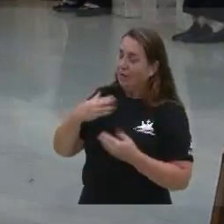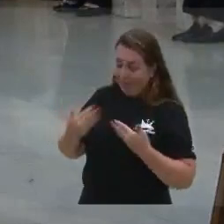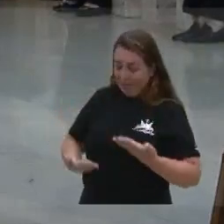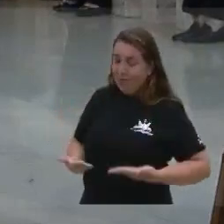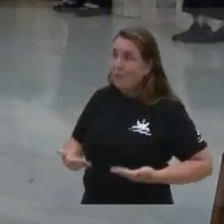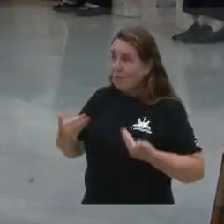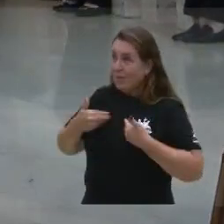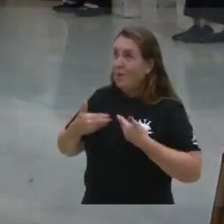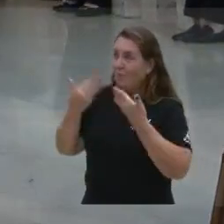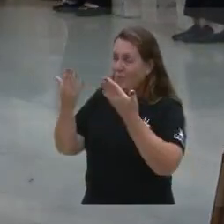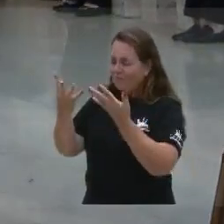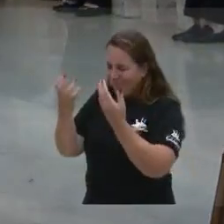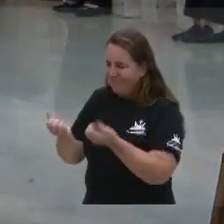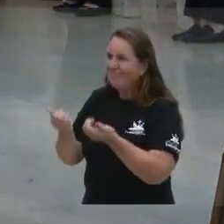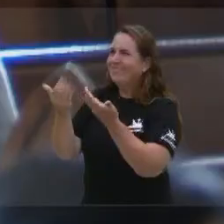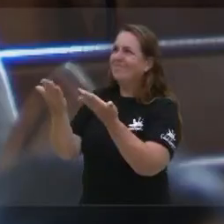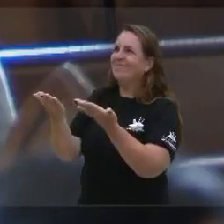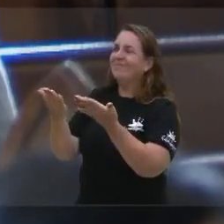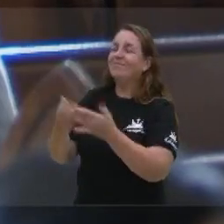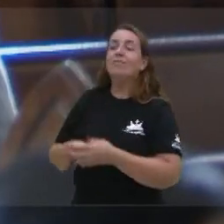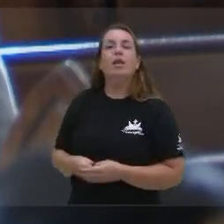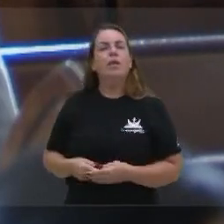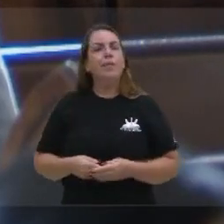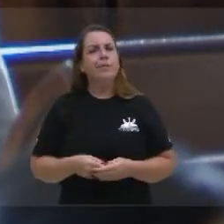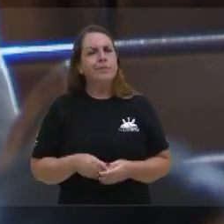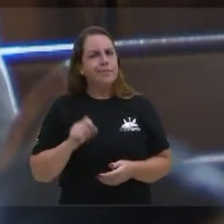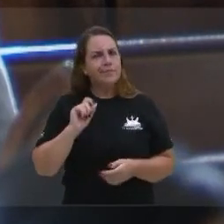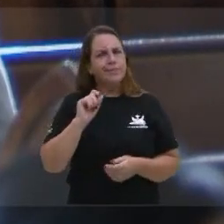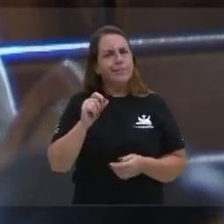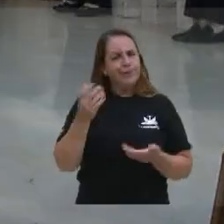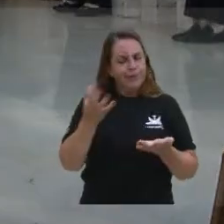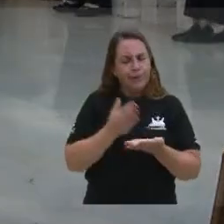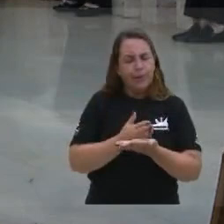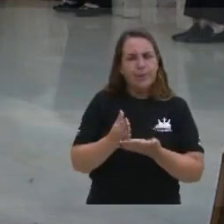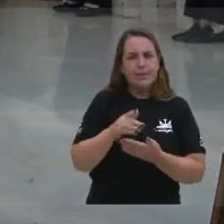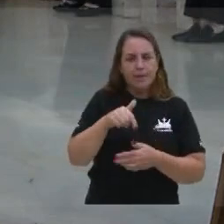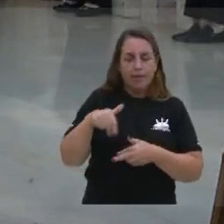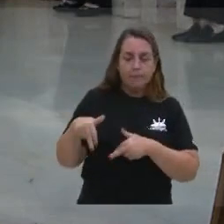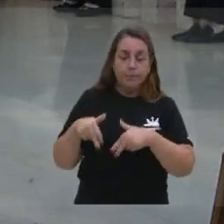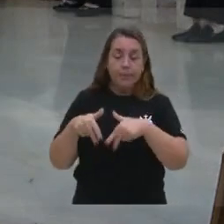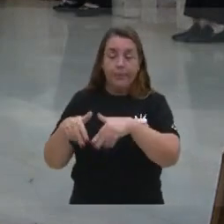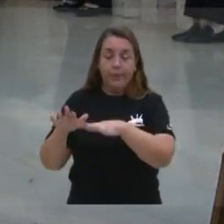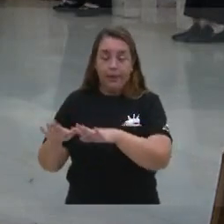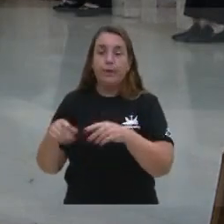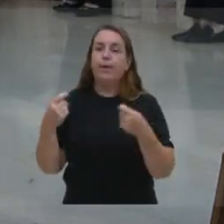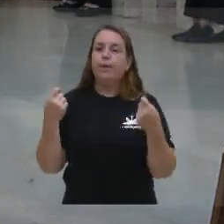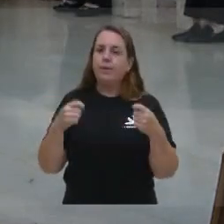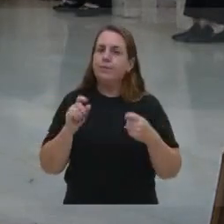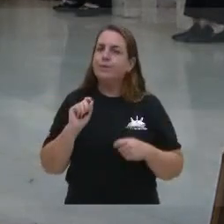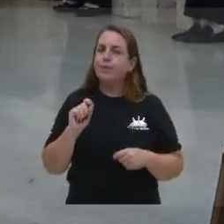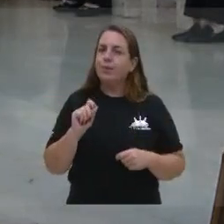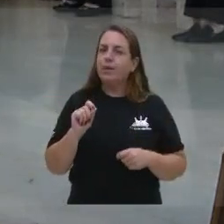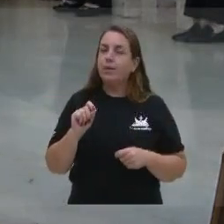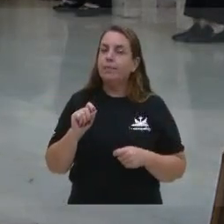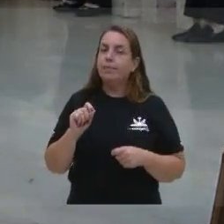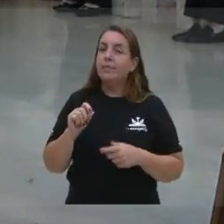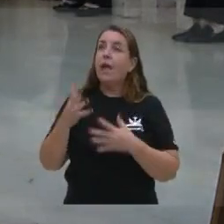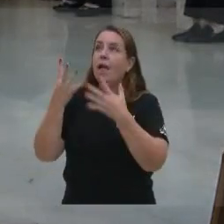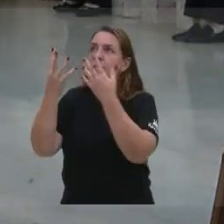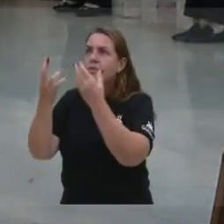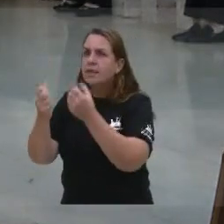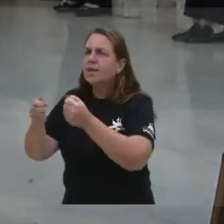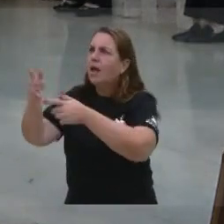teu servo escuta. Então, para quem quer começar essa caminhada, é preciso escutar.